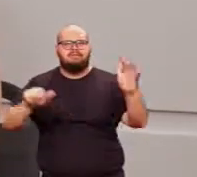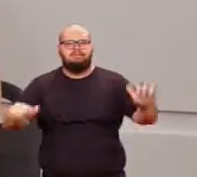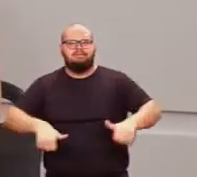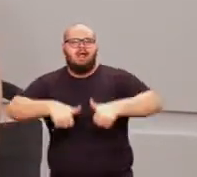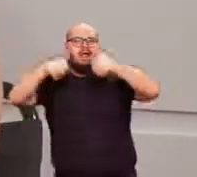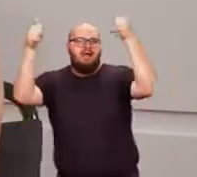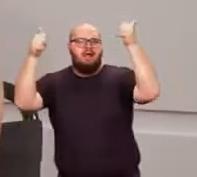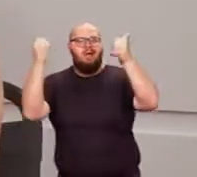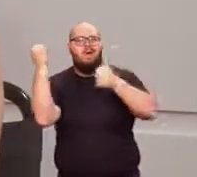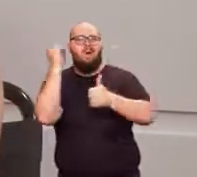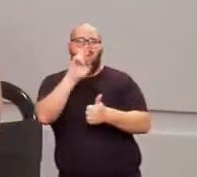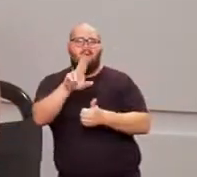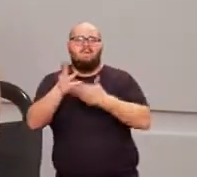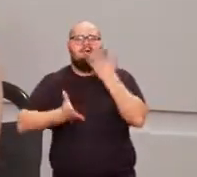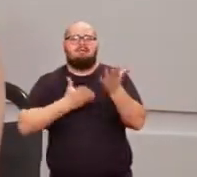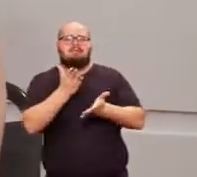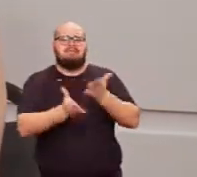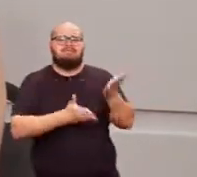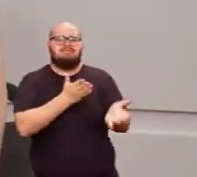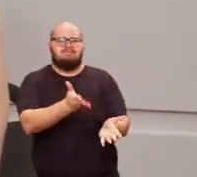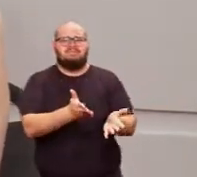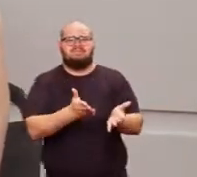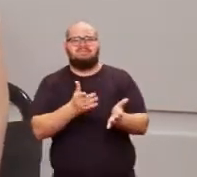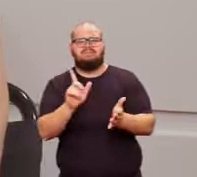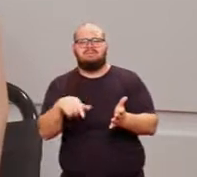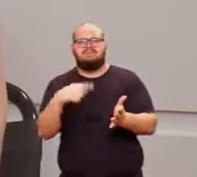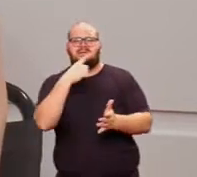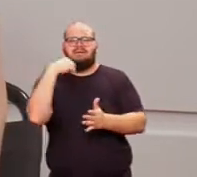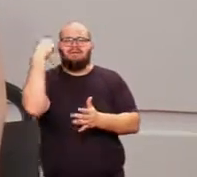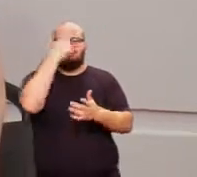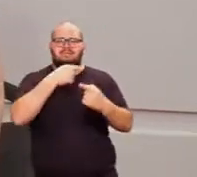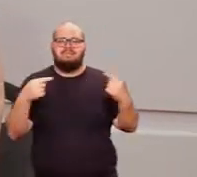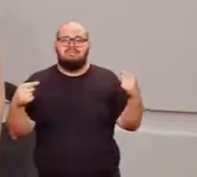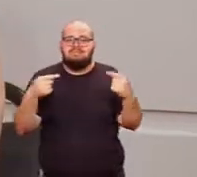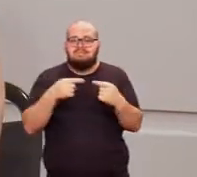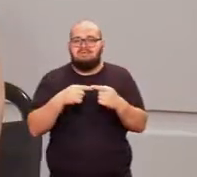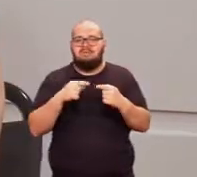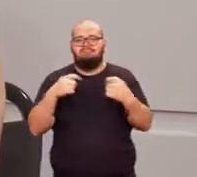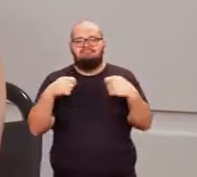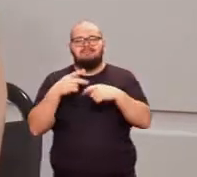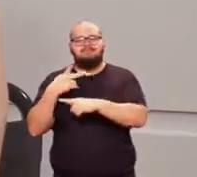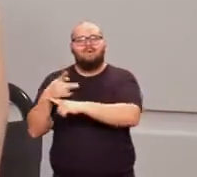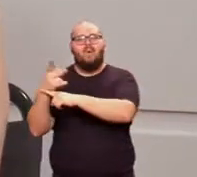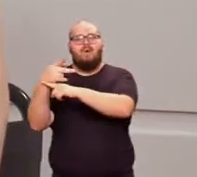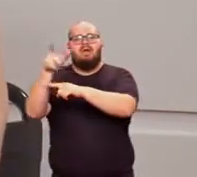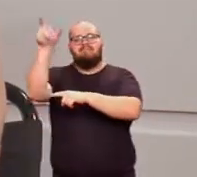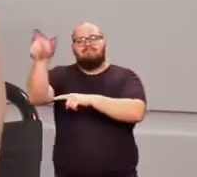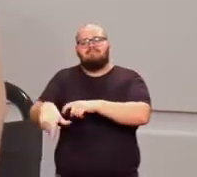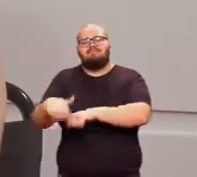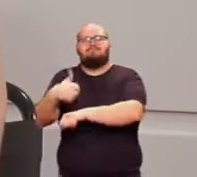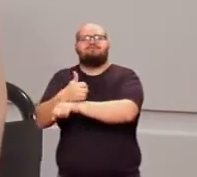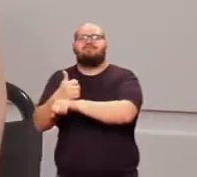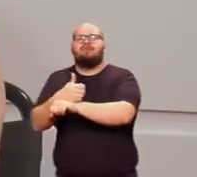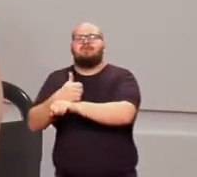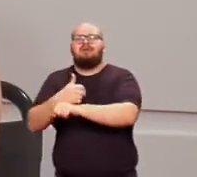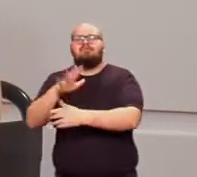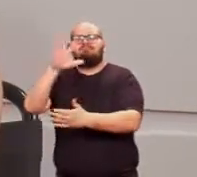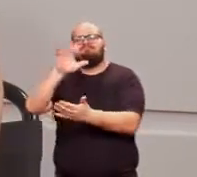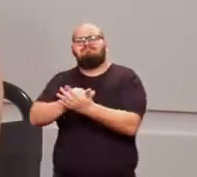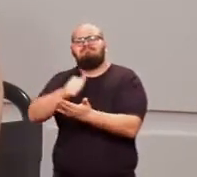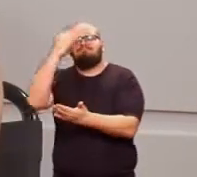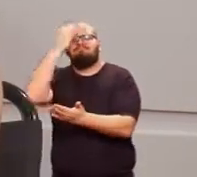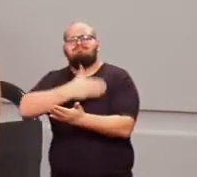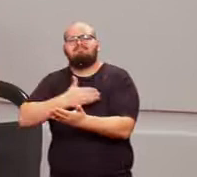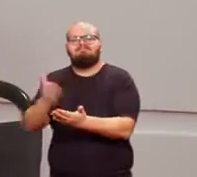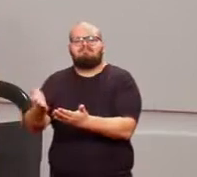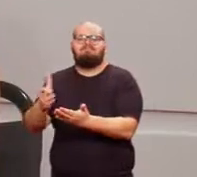avaliação ou um atendimento, especialmente da harmonização facial, que busque por profissionais credenciados,